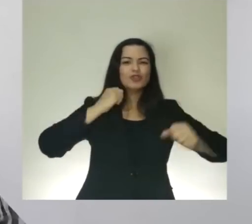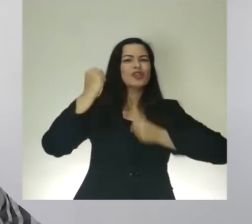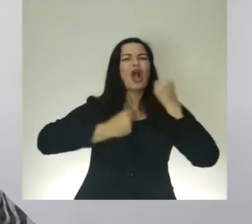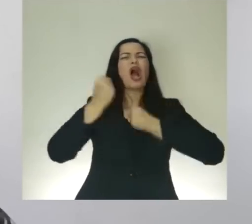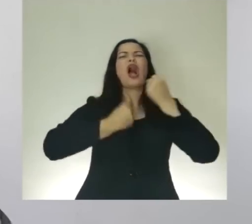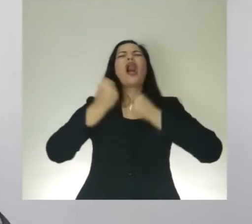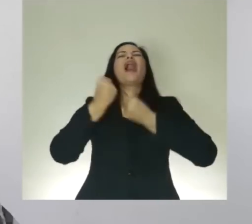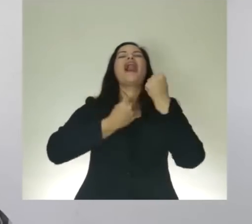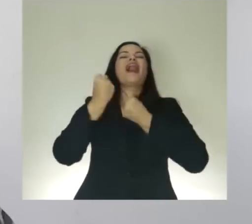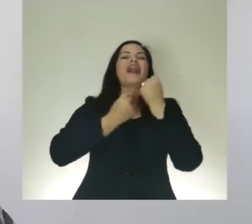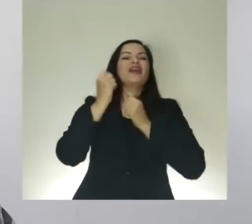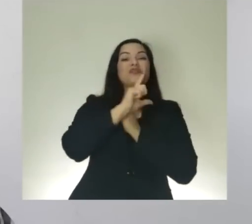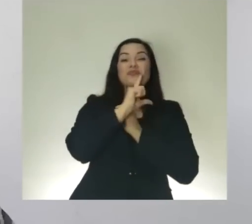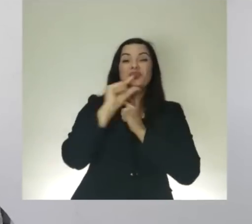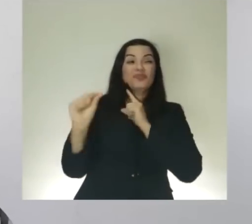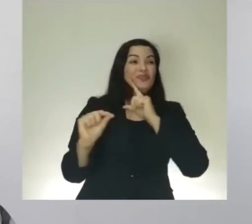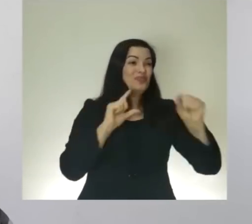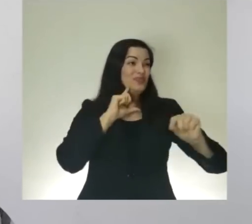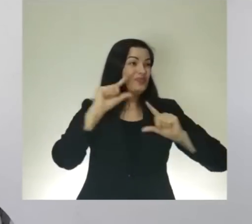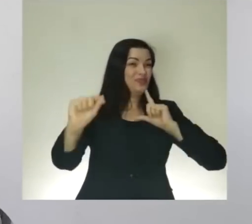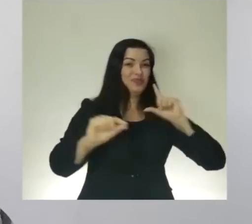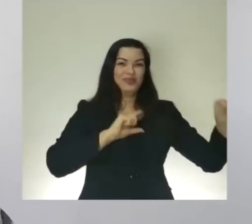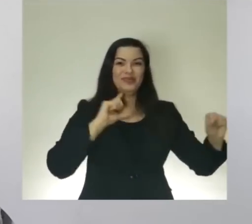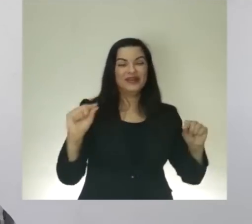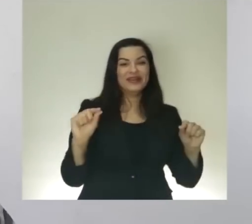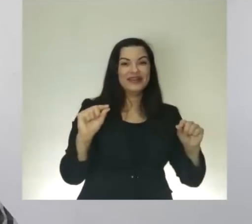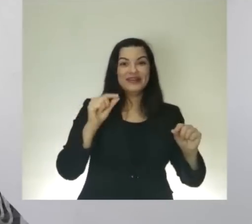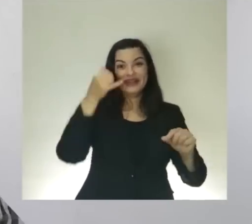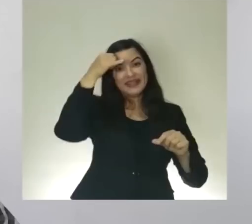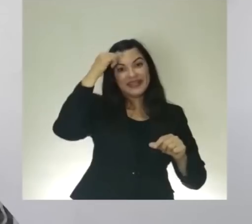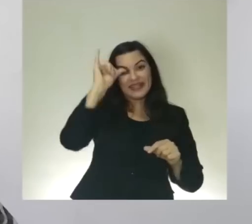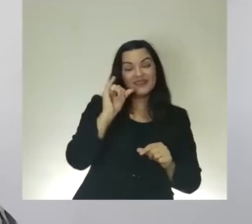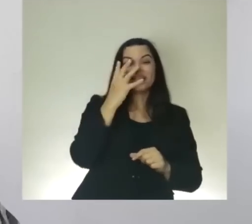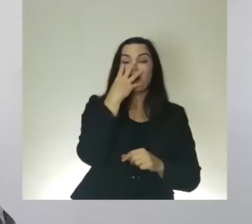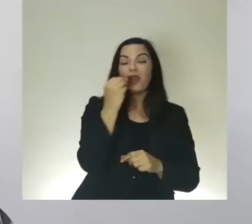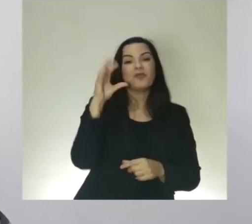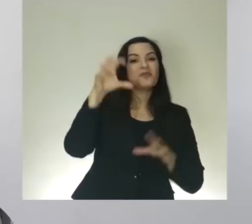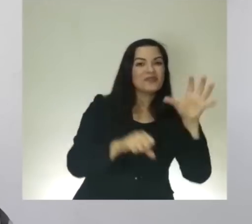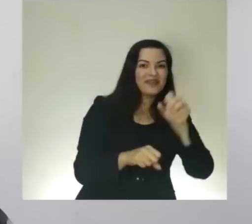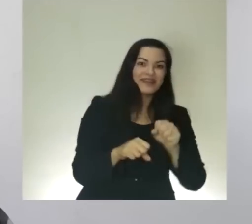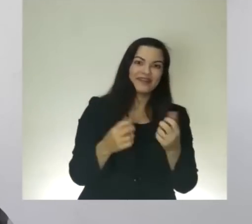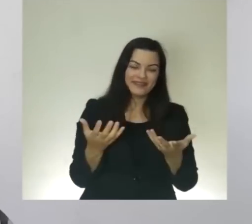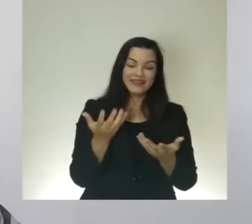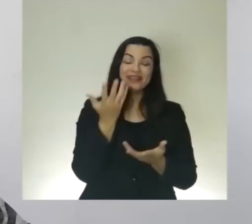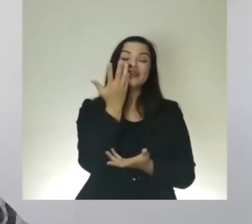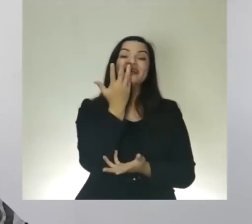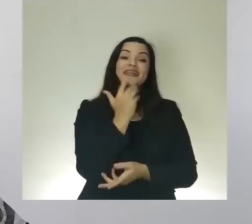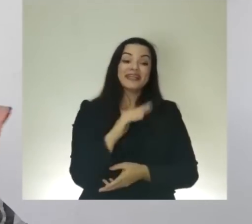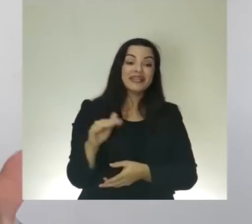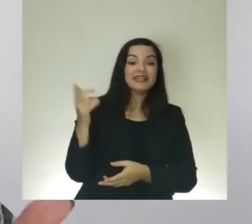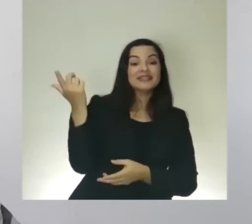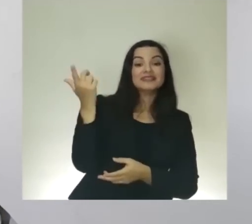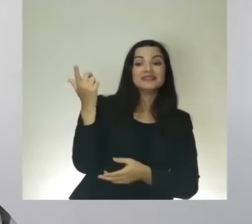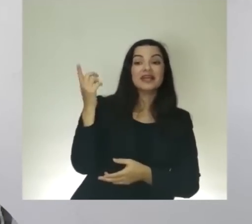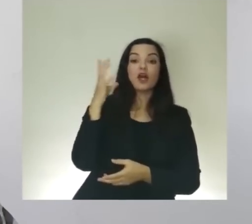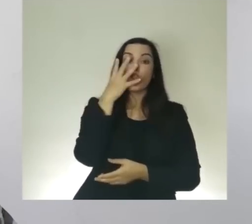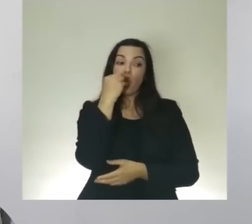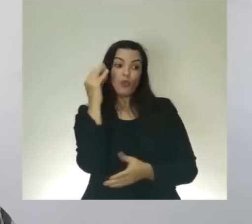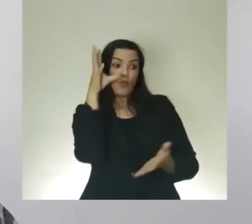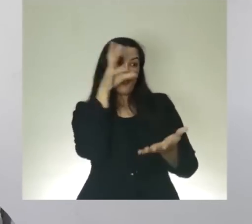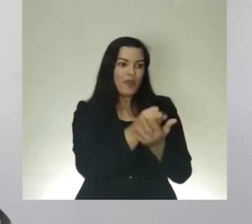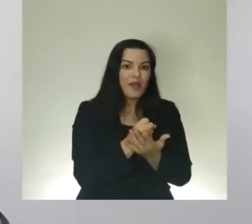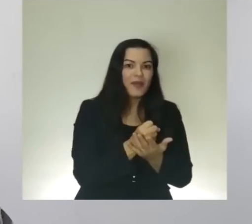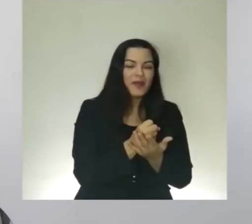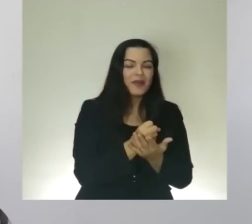correndo para não serem capturadas pelo lobo. A criança que for capturada passa a ser